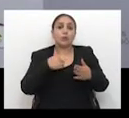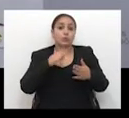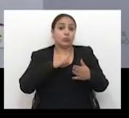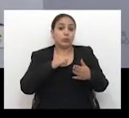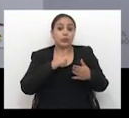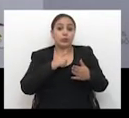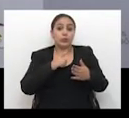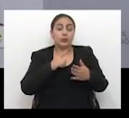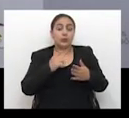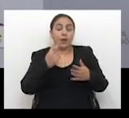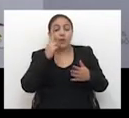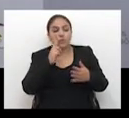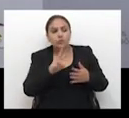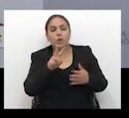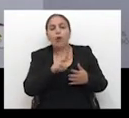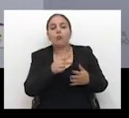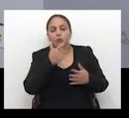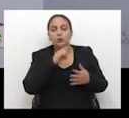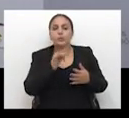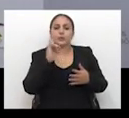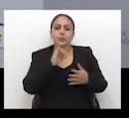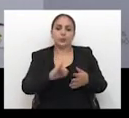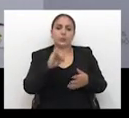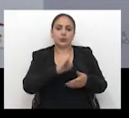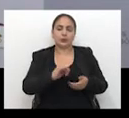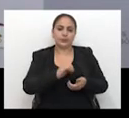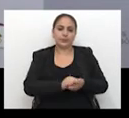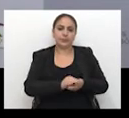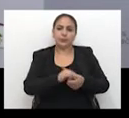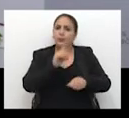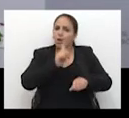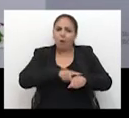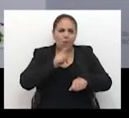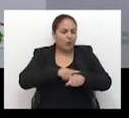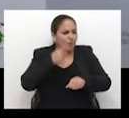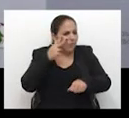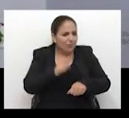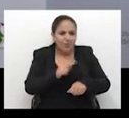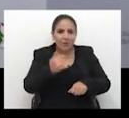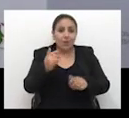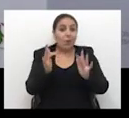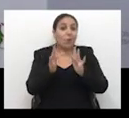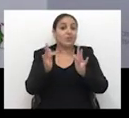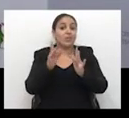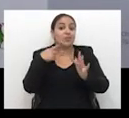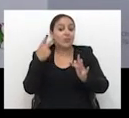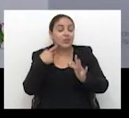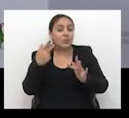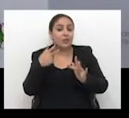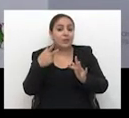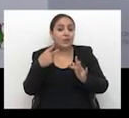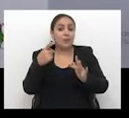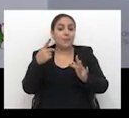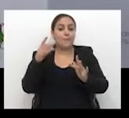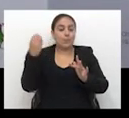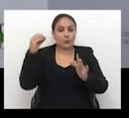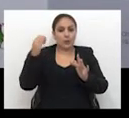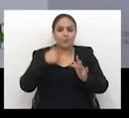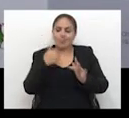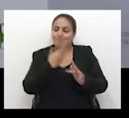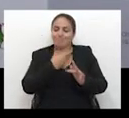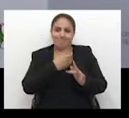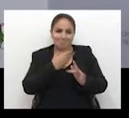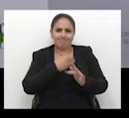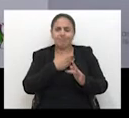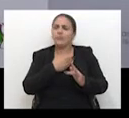tive essa visão da revogação do estatuto do desarmamento da necessidade dela de imediato que houve entre em contato com o vereador de porto alegre que é um amigo pessoal